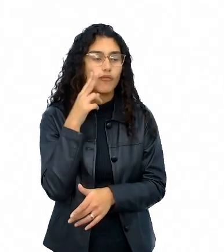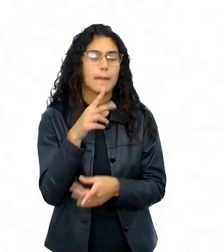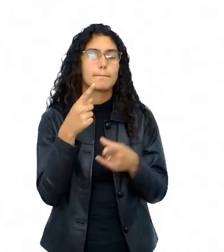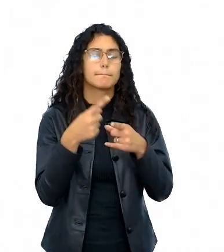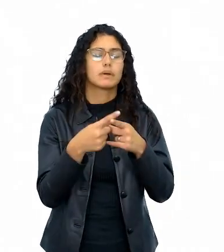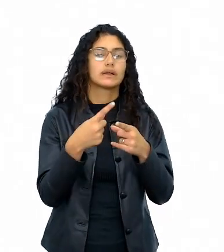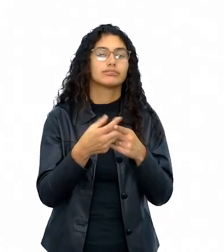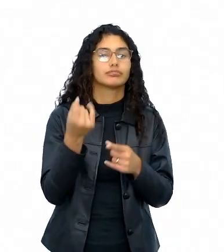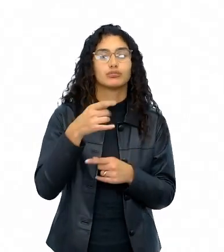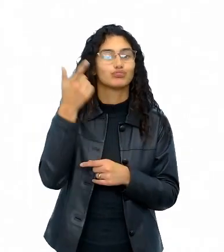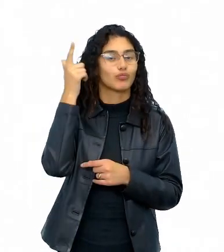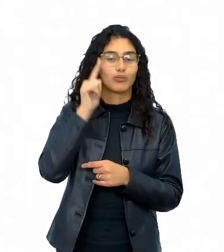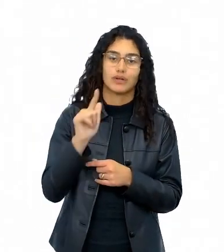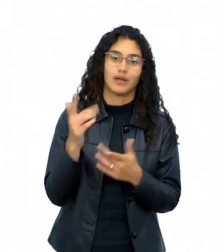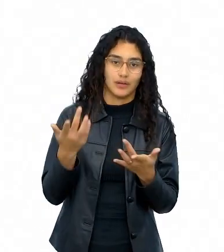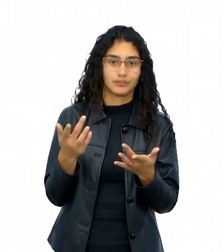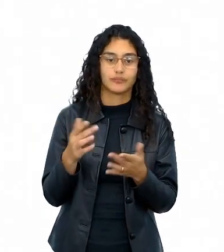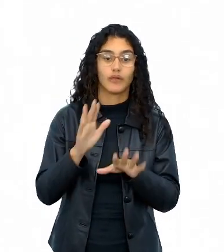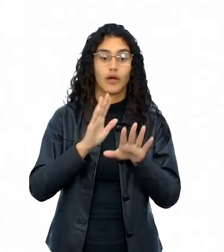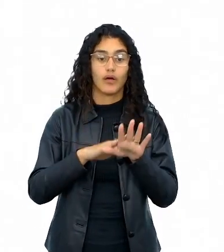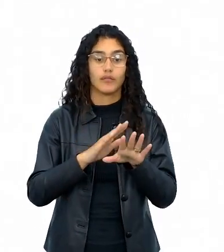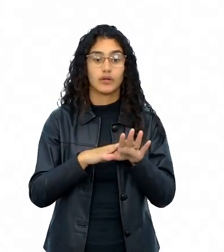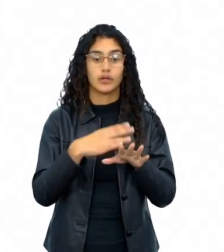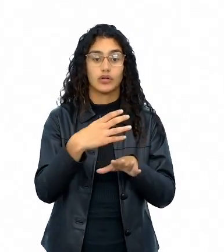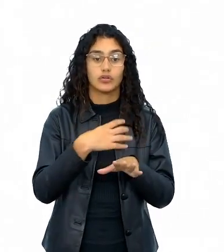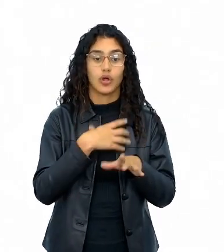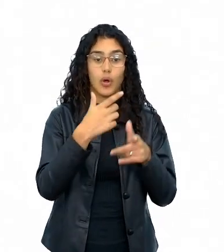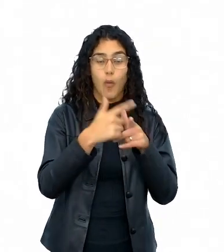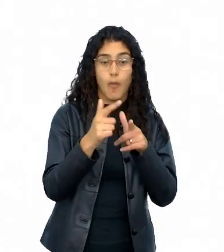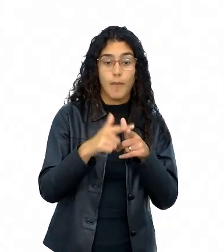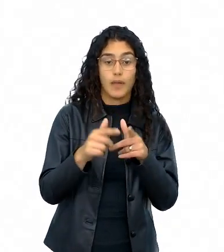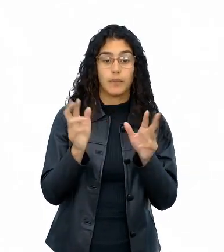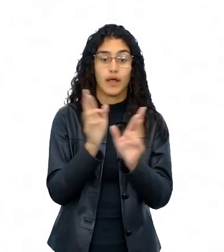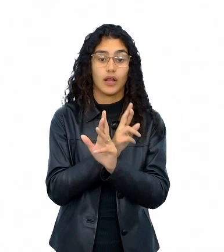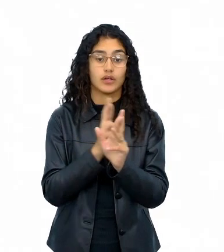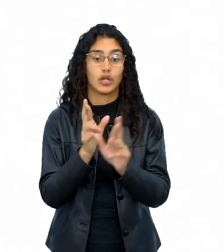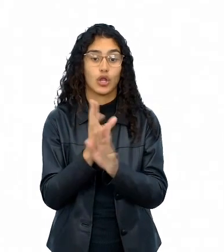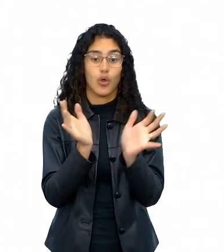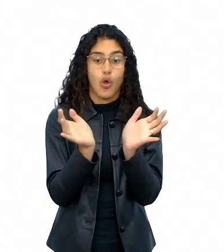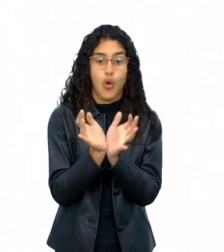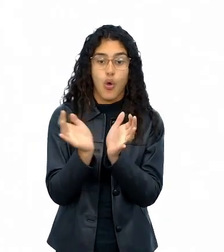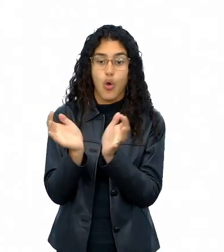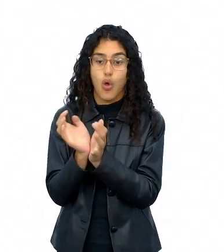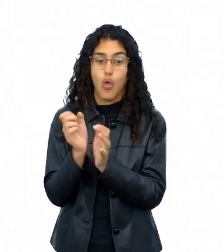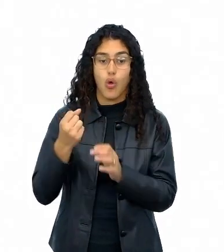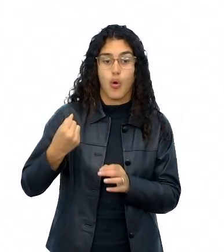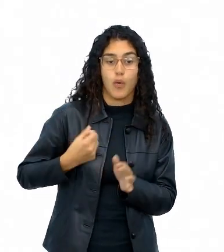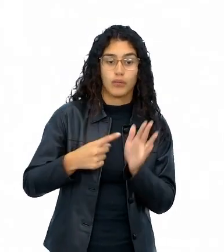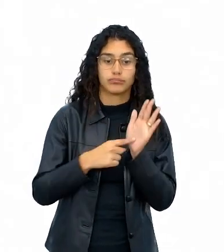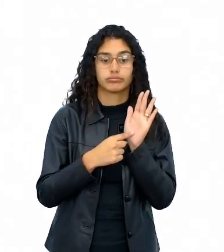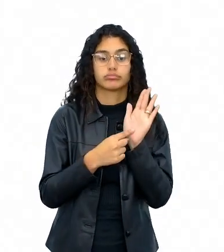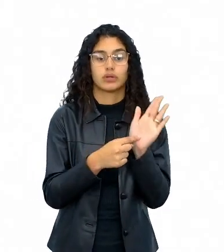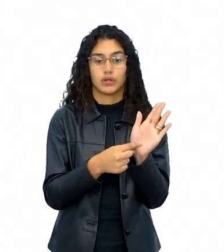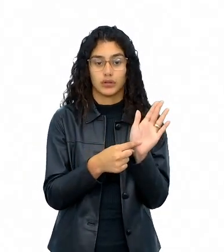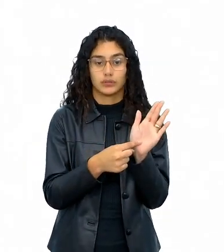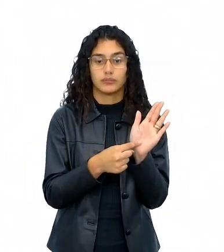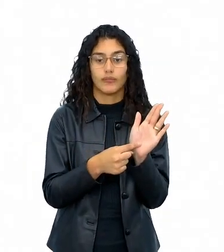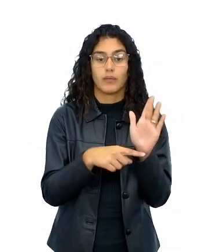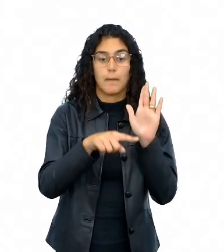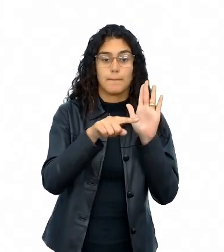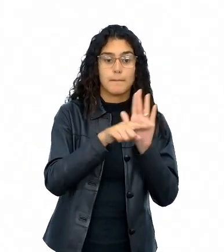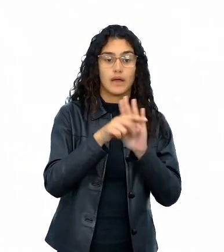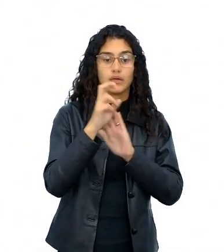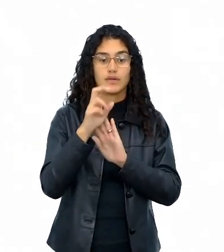ele não vai conseguir. Então, elabora uma situação-problema envolvendo números inteiros em que aparece a seguinte operação: